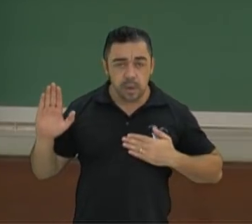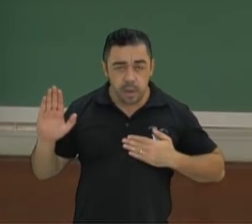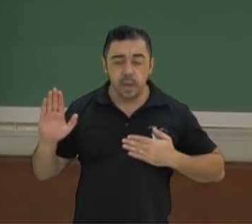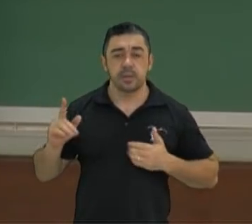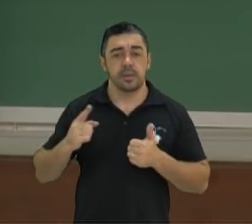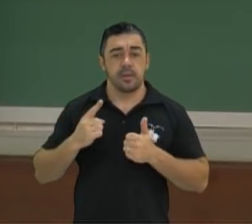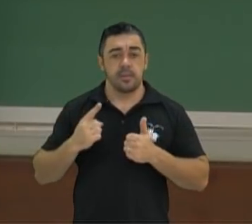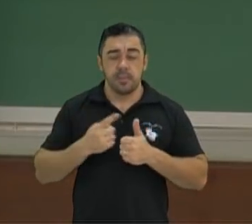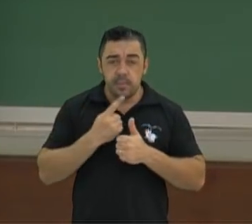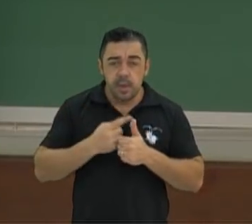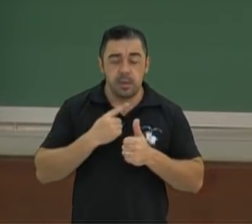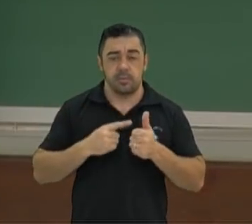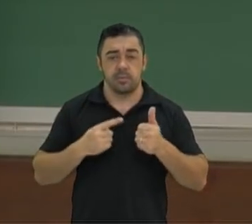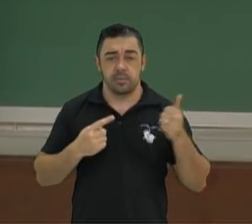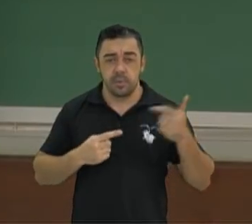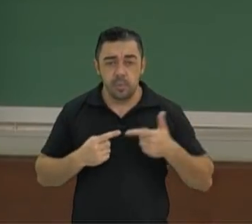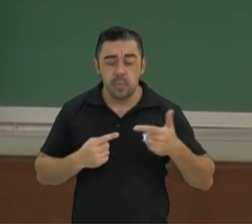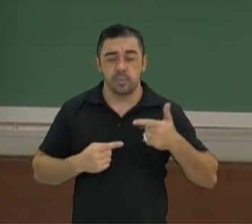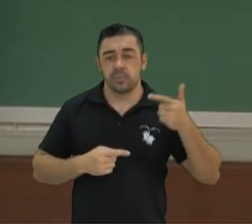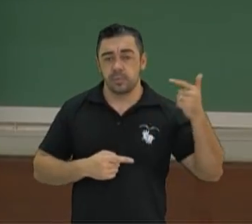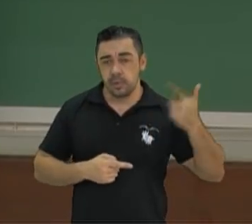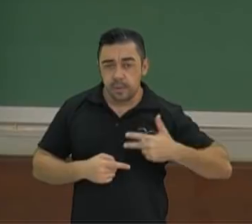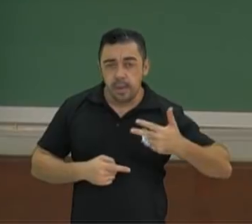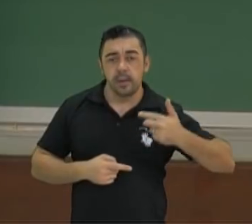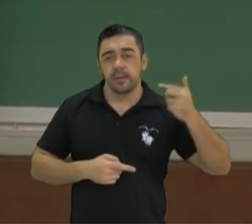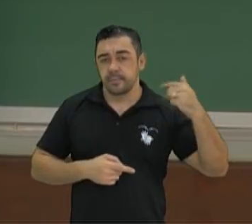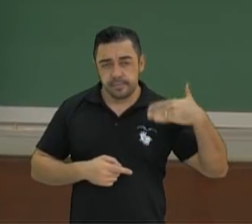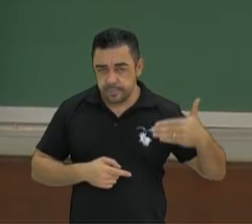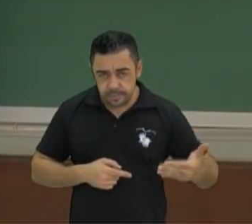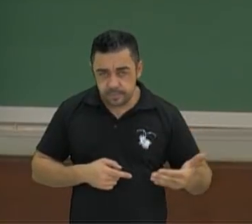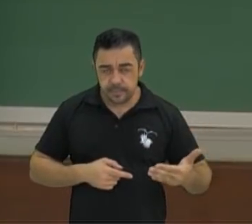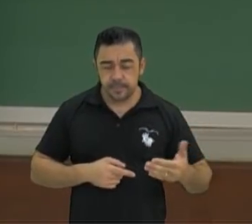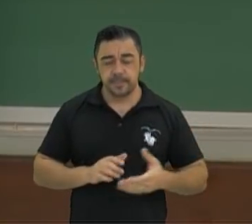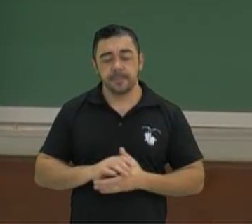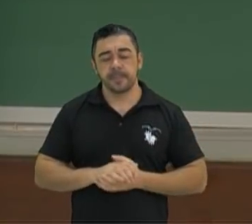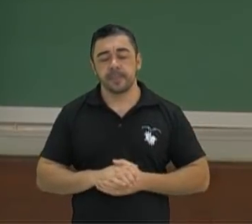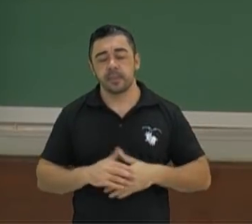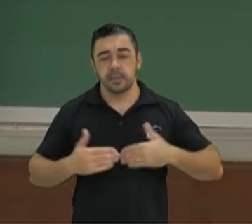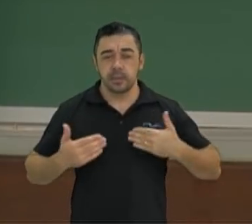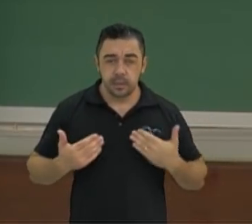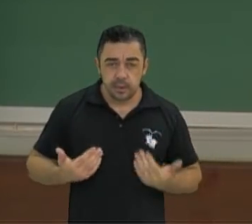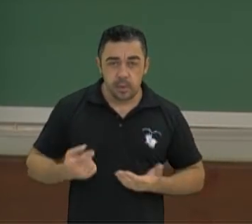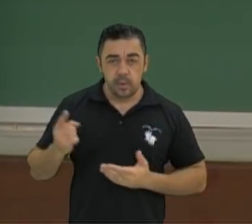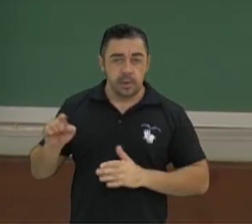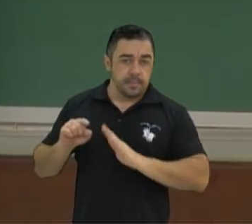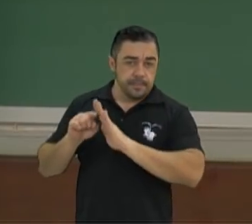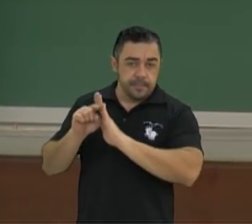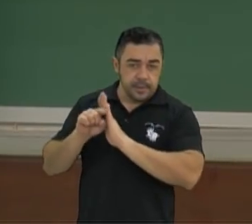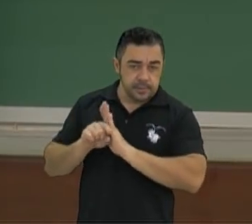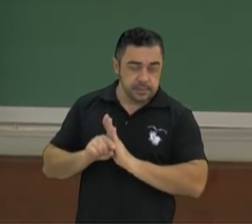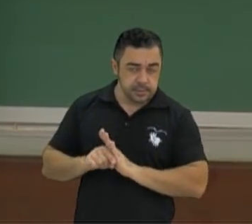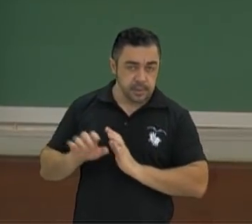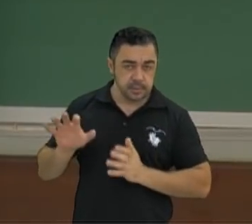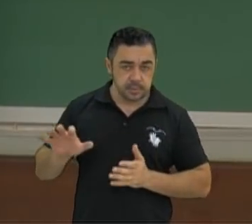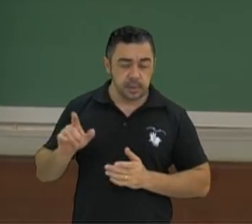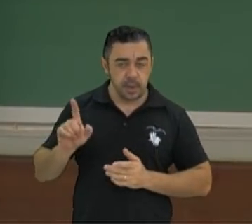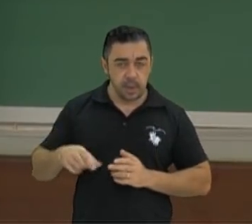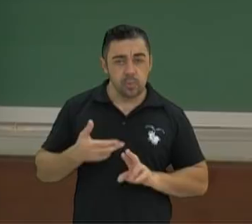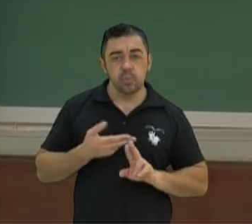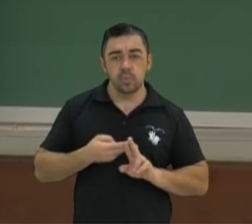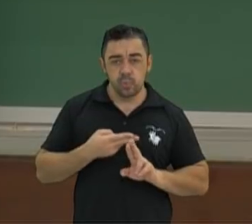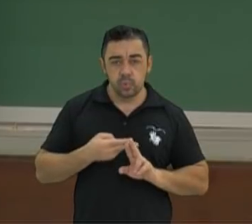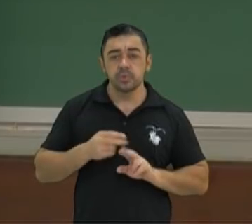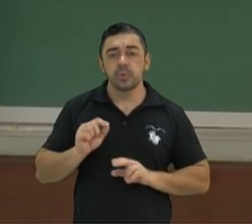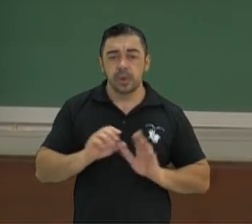está ganhando, qual é o candidato que está perdendo. Então, quando a gente faz esse tipo de pesquisa, nós utilizamos muito